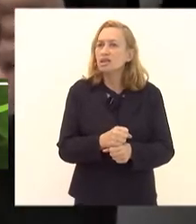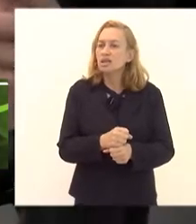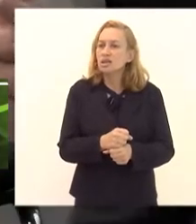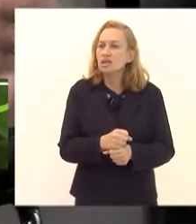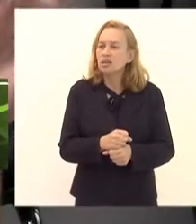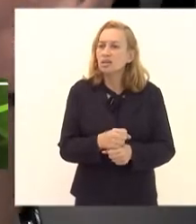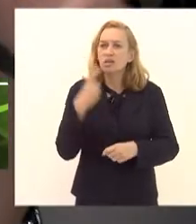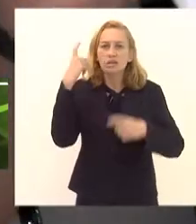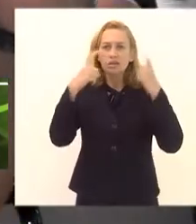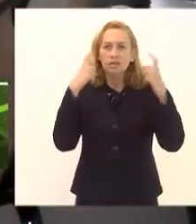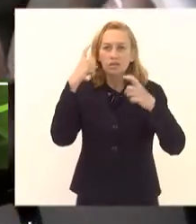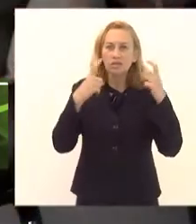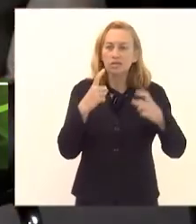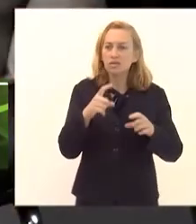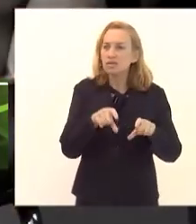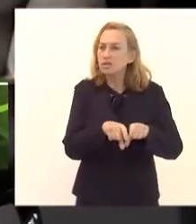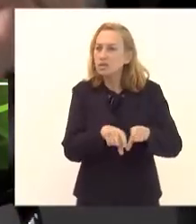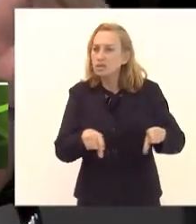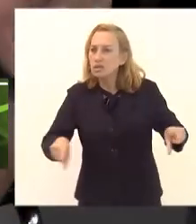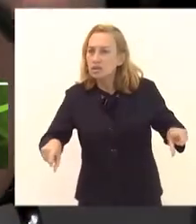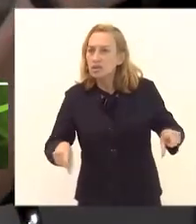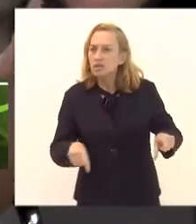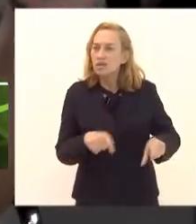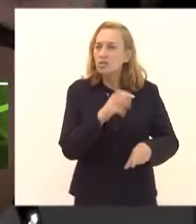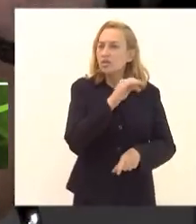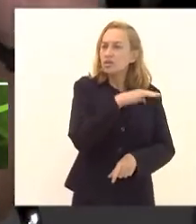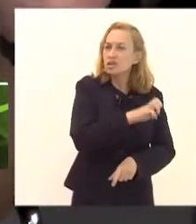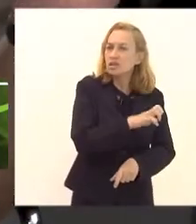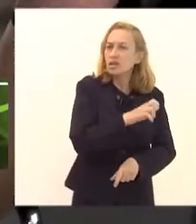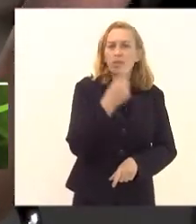a preocupação do trecho de jusante, montante,